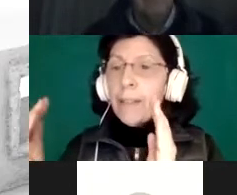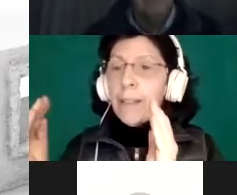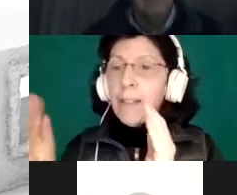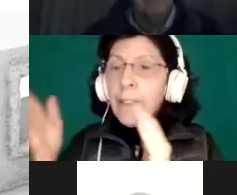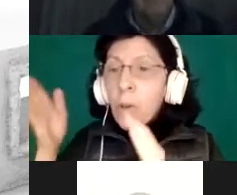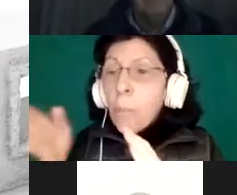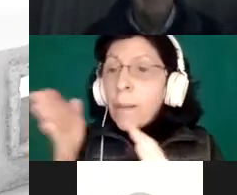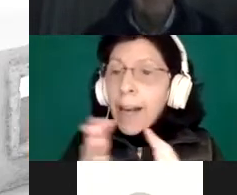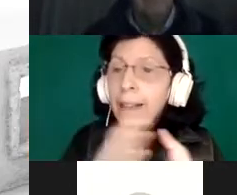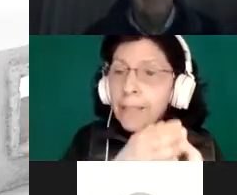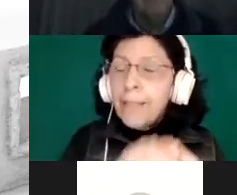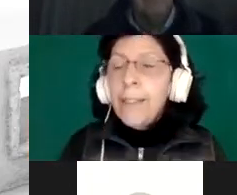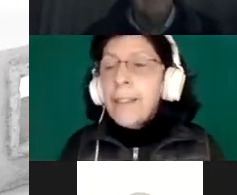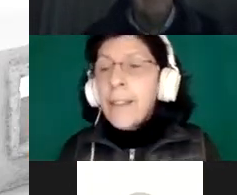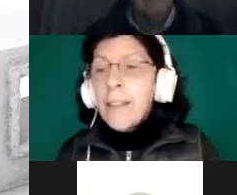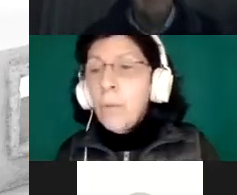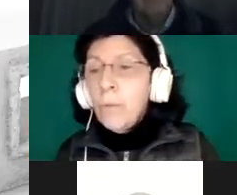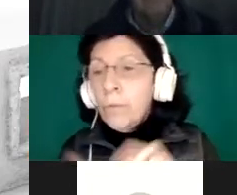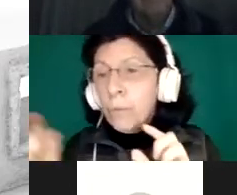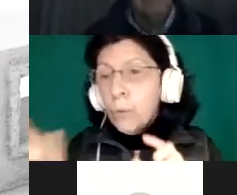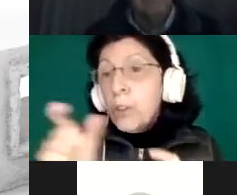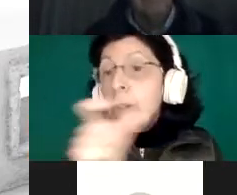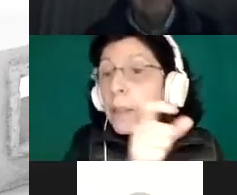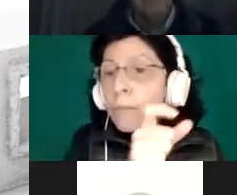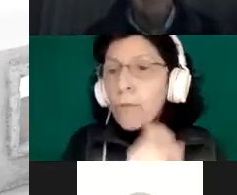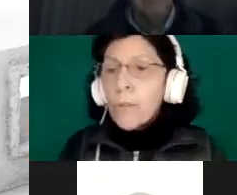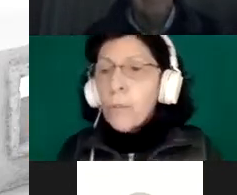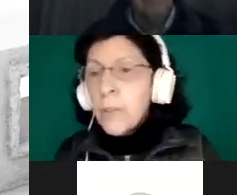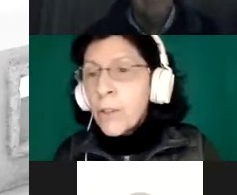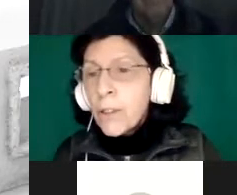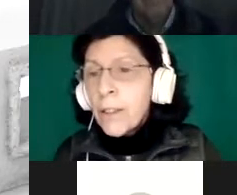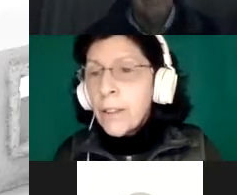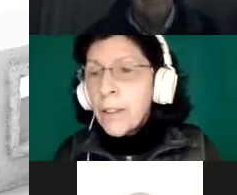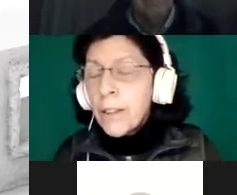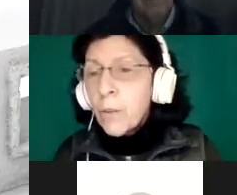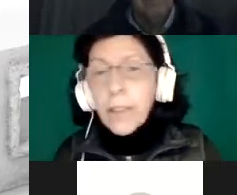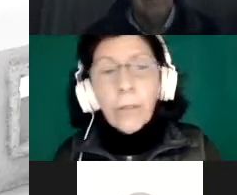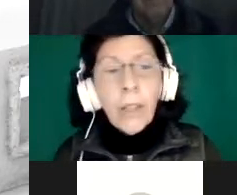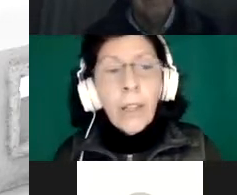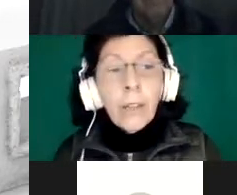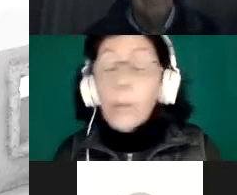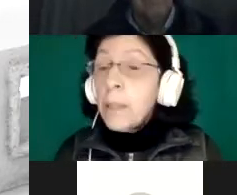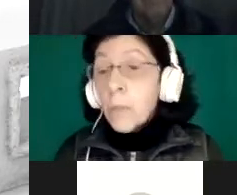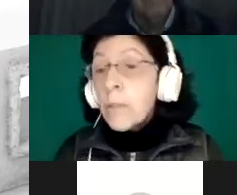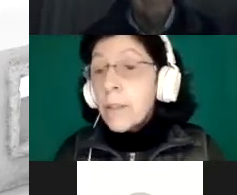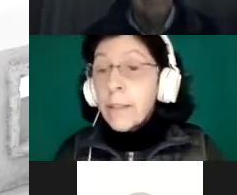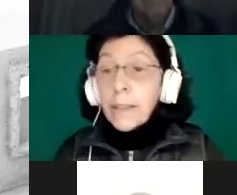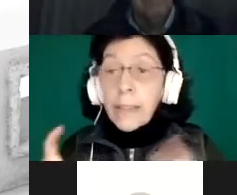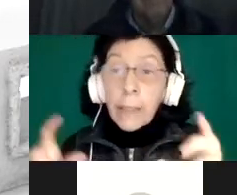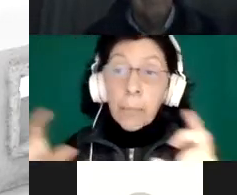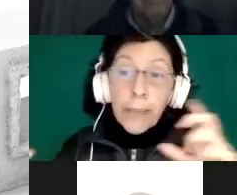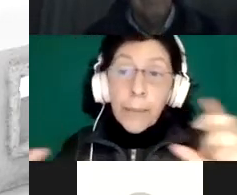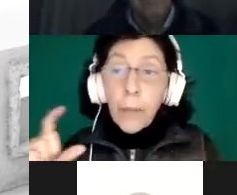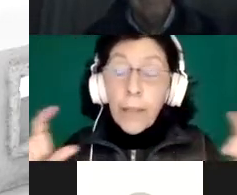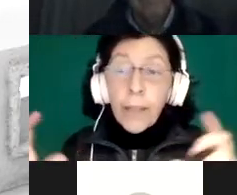também comparar cada um dos elementos, componentes de cada convento, de uma maneira muito interessante.